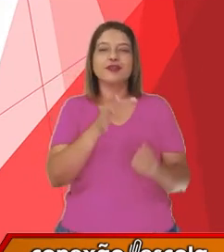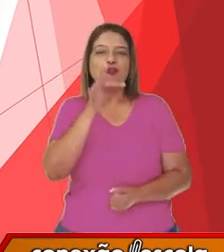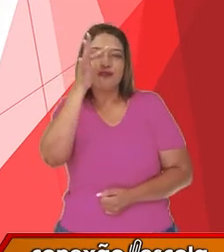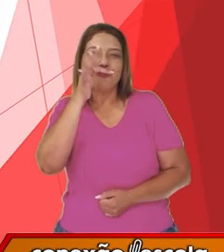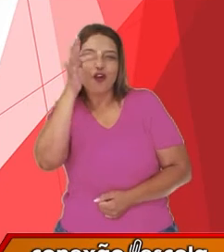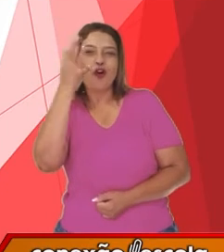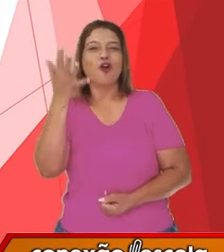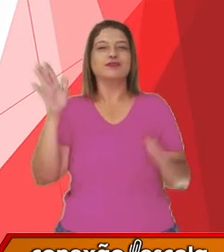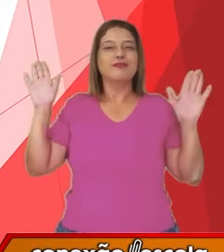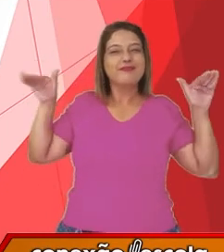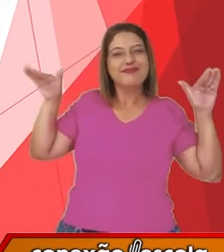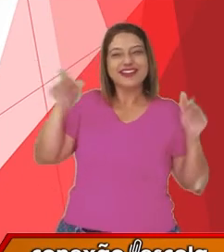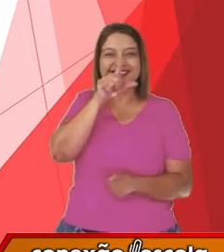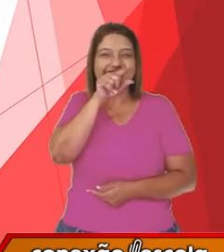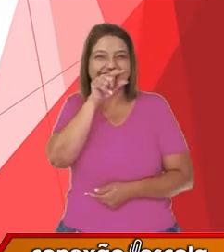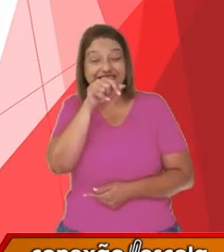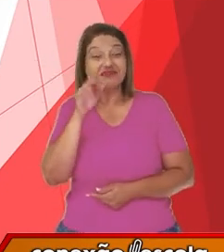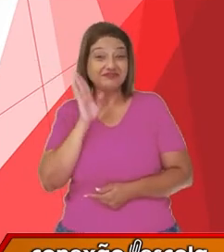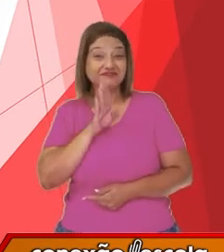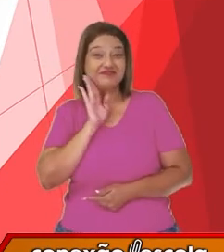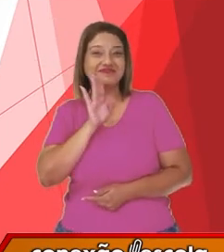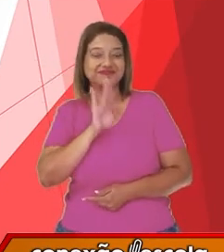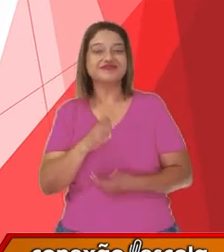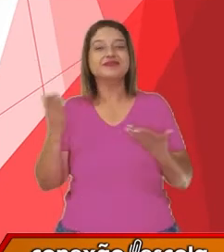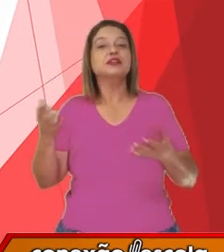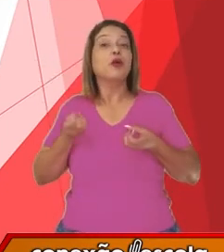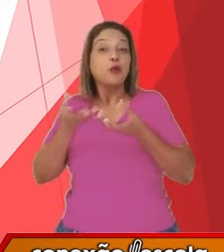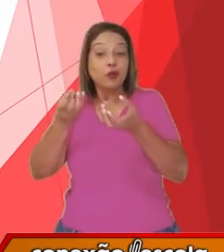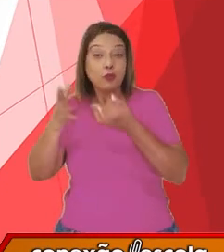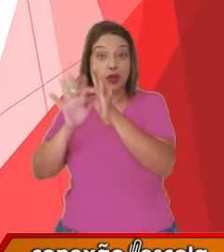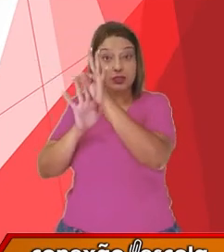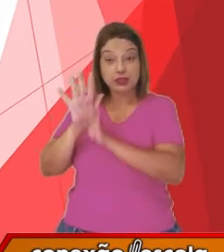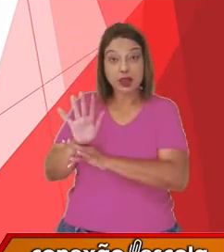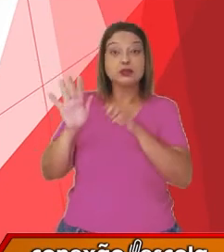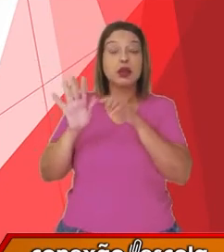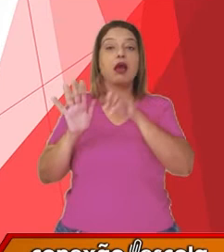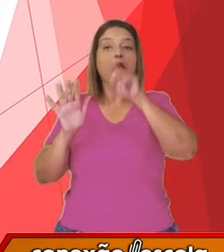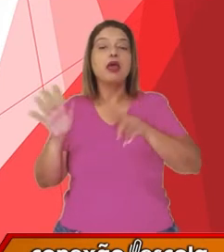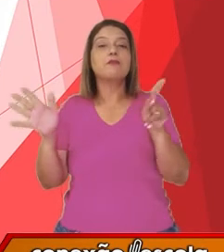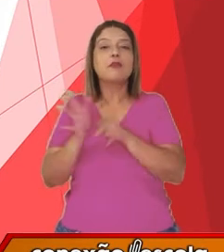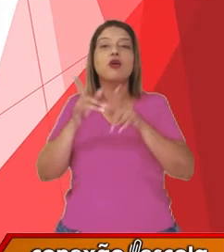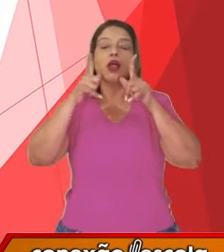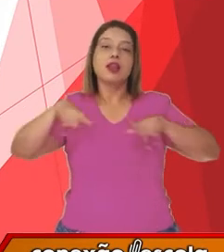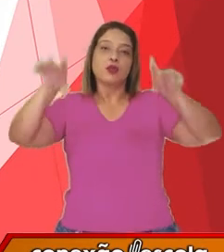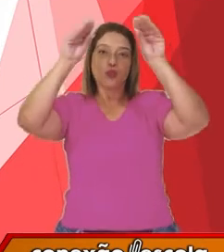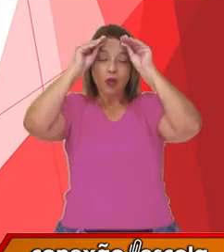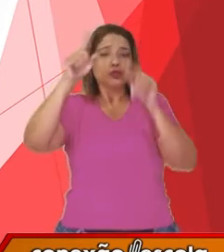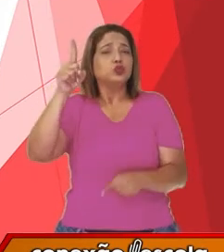passarinhos. Legal, né? O poema ele faz uso de uma linguagem